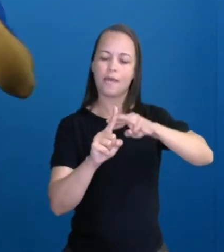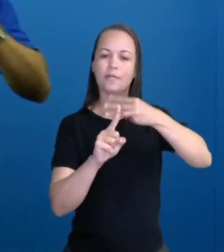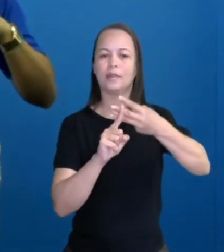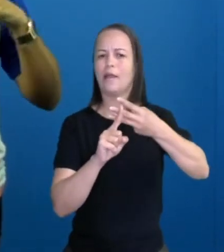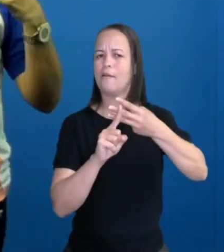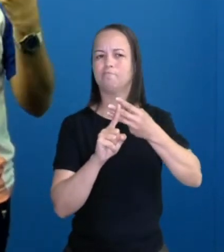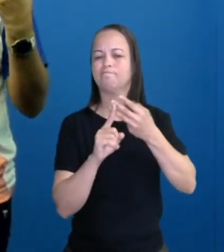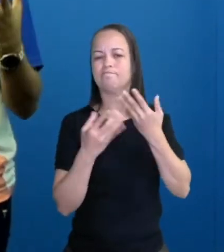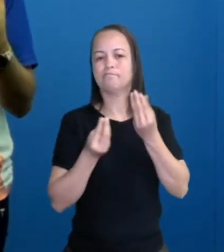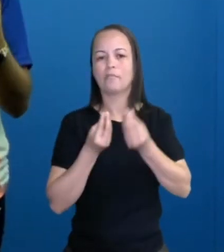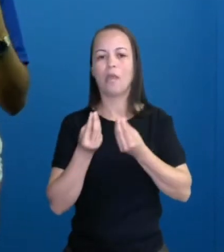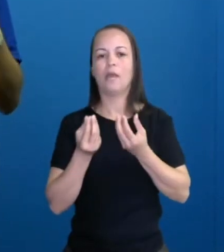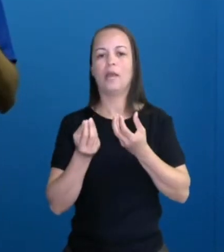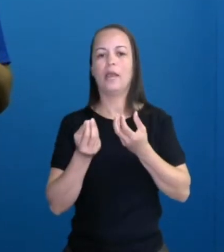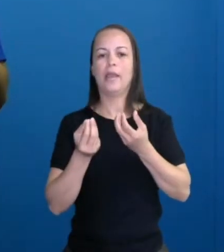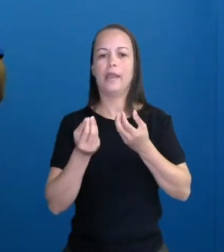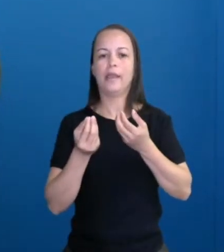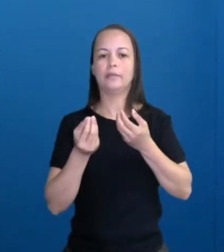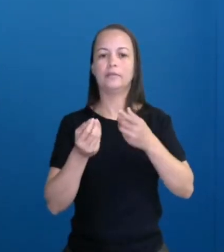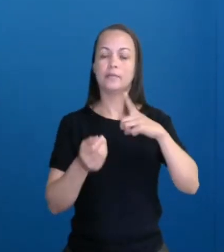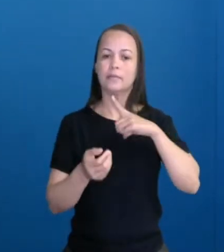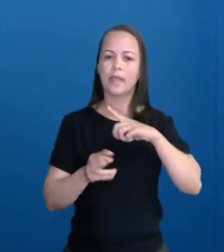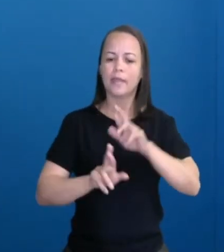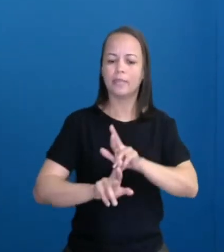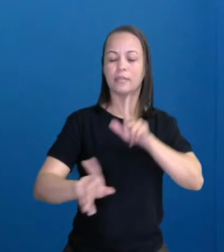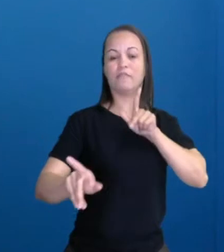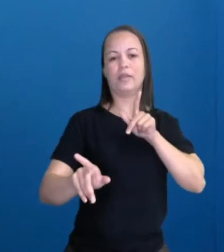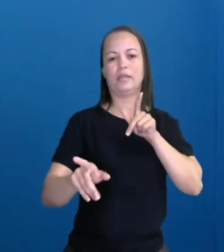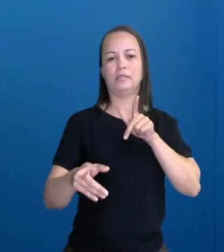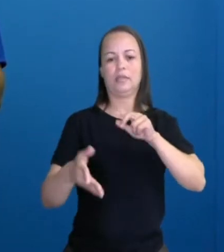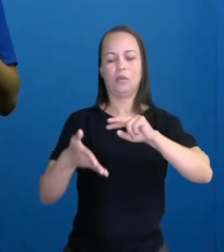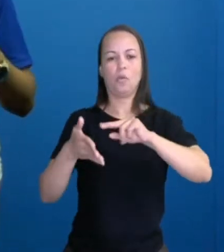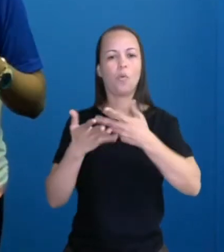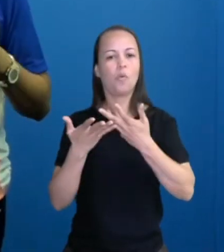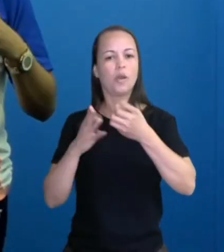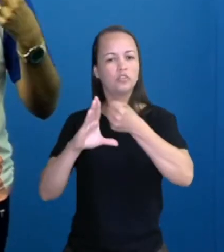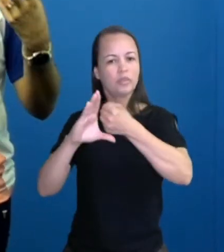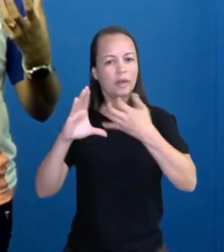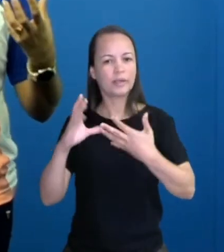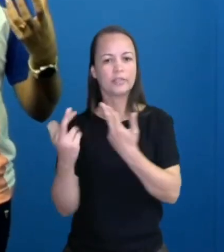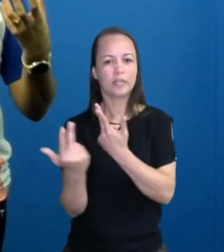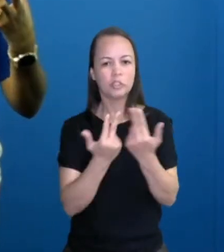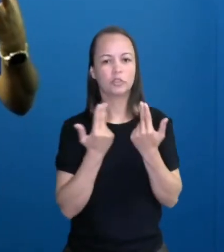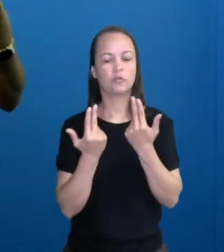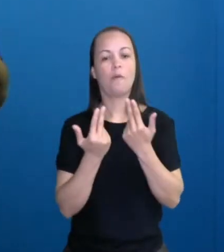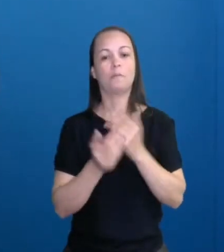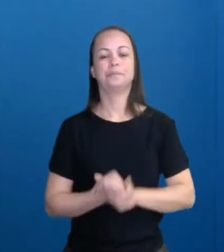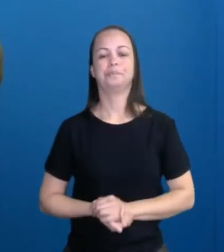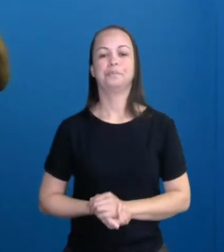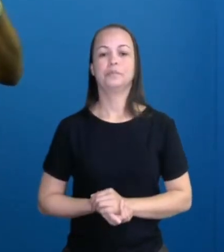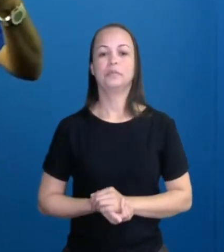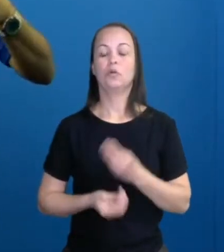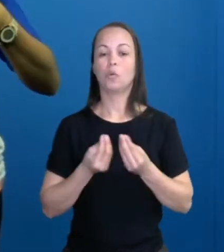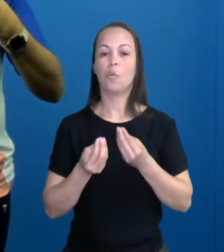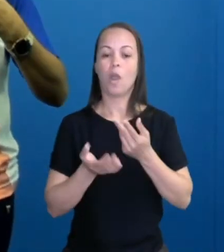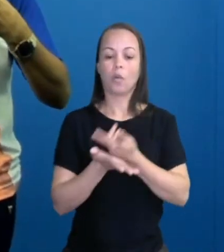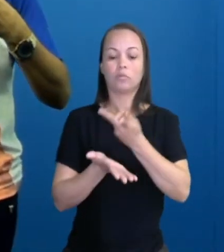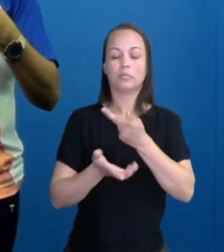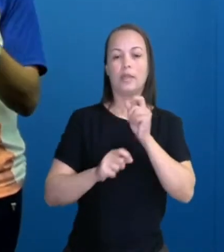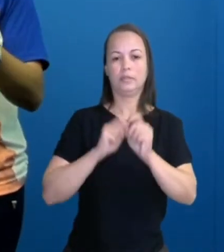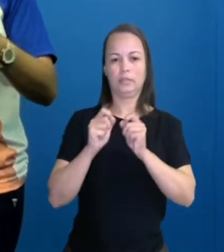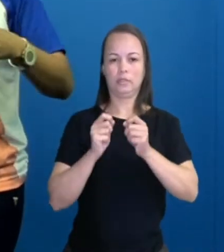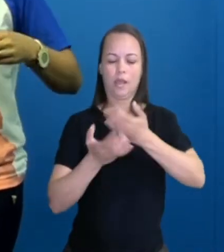triplicar, enfim, é sofrer alteração com a mesma característica, tá bom? E quando isso ocorre, quando as grandezas